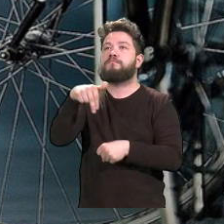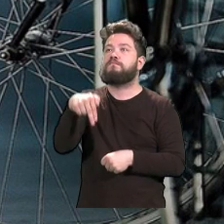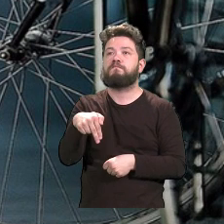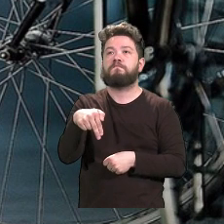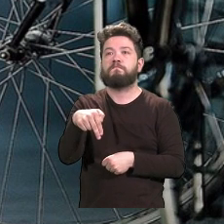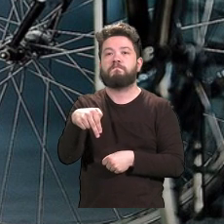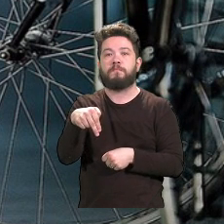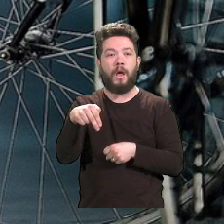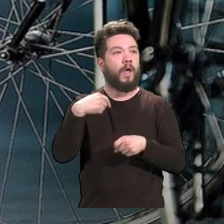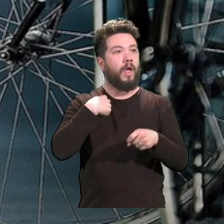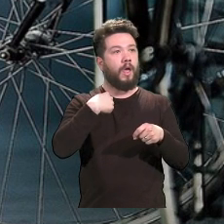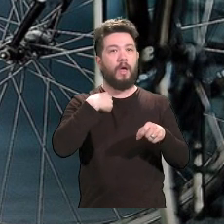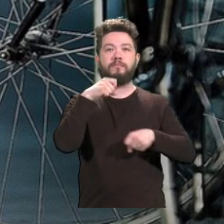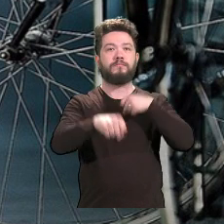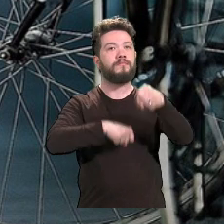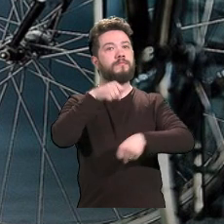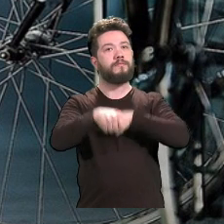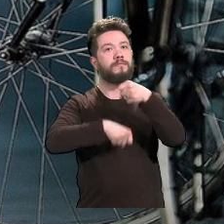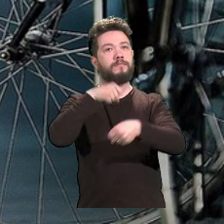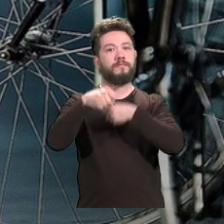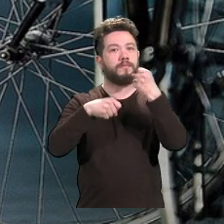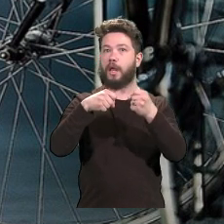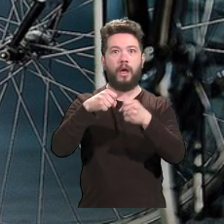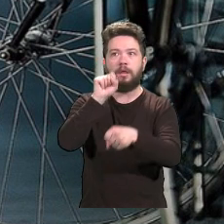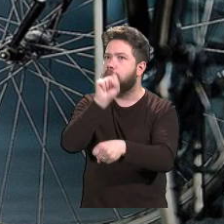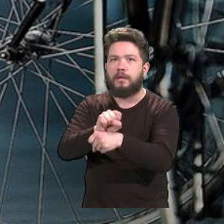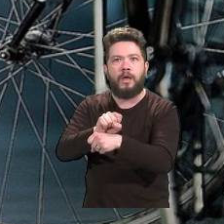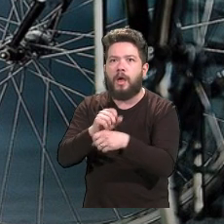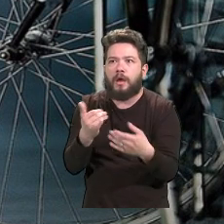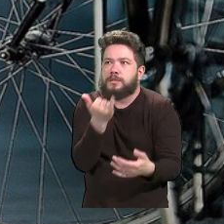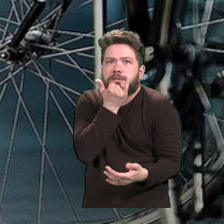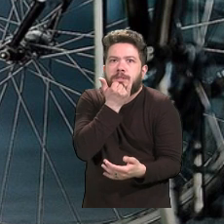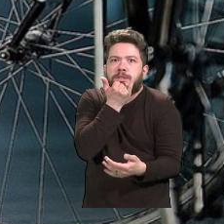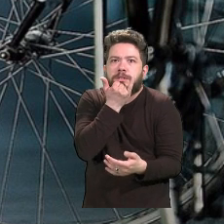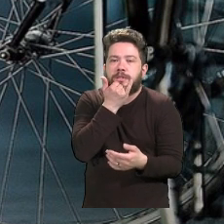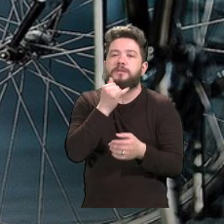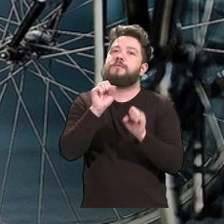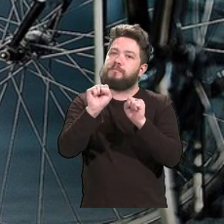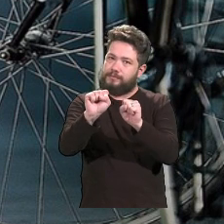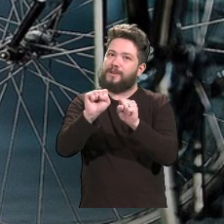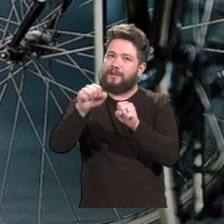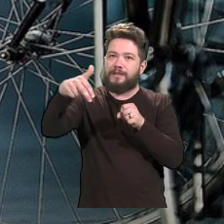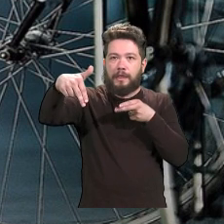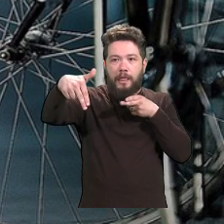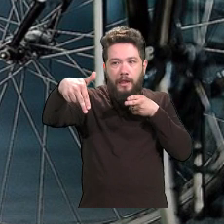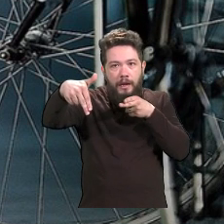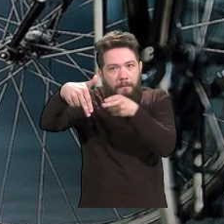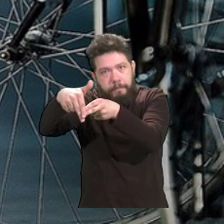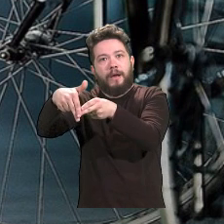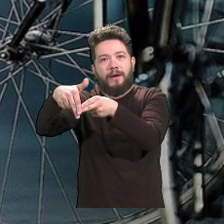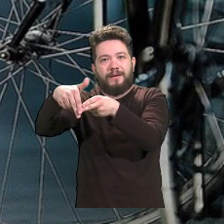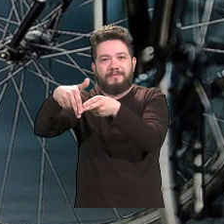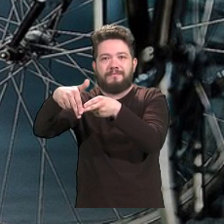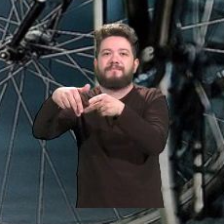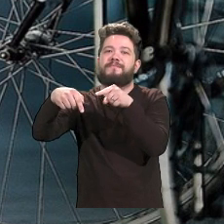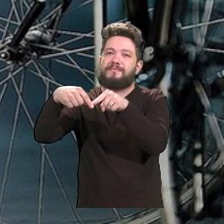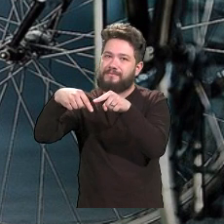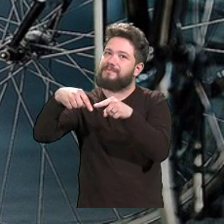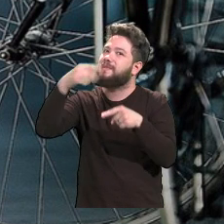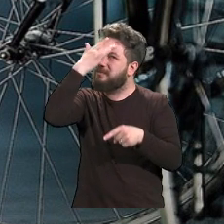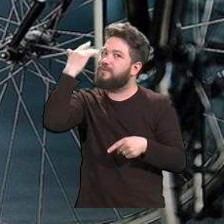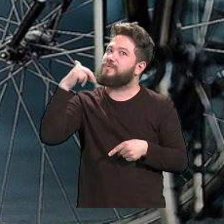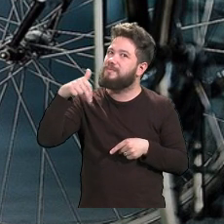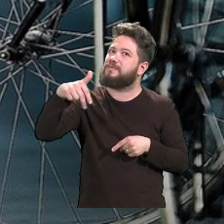e você, ciclista, não está esperando por isso. Diante disso, existe uma alta probabilidade de